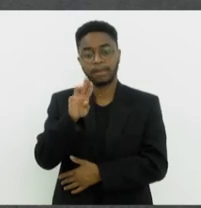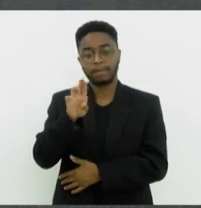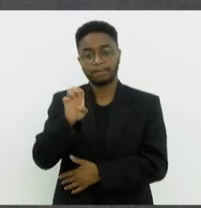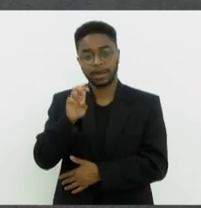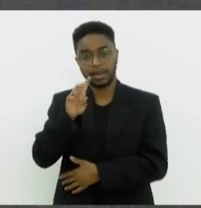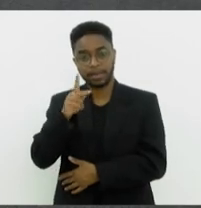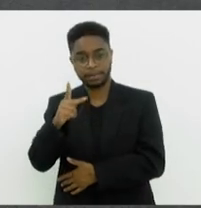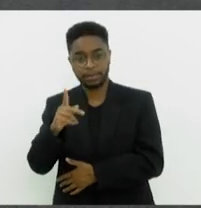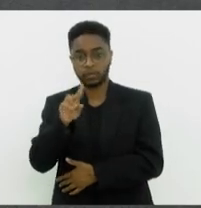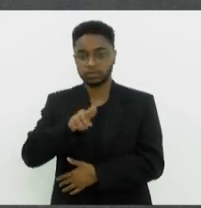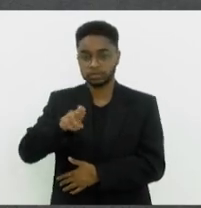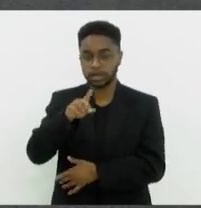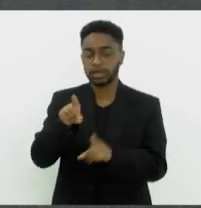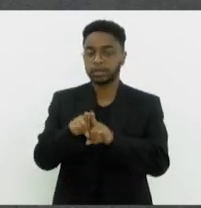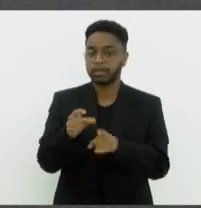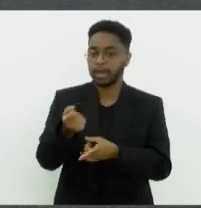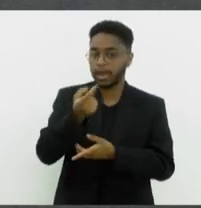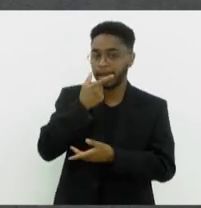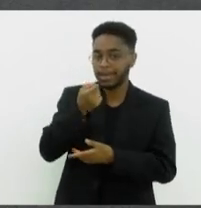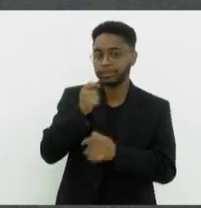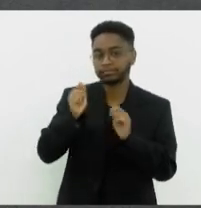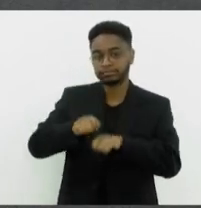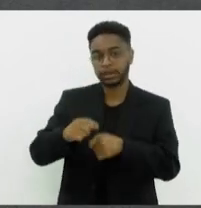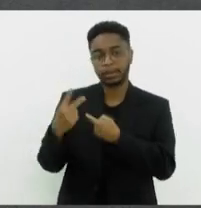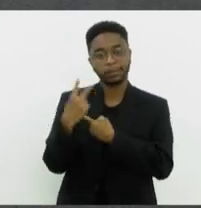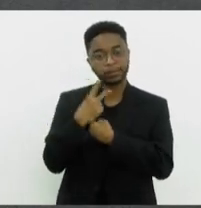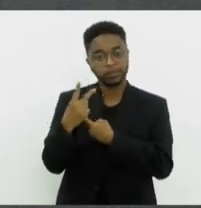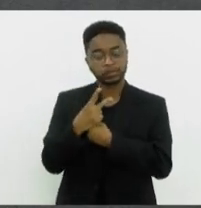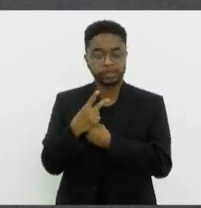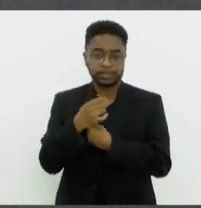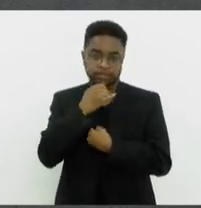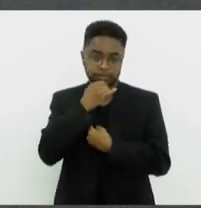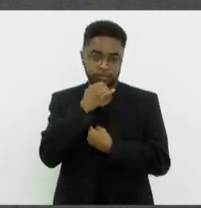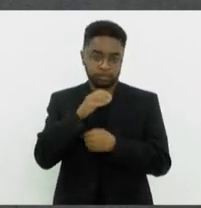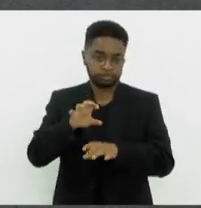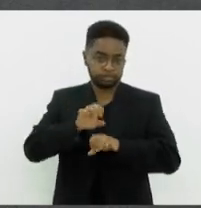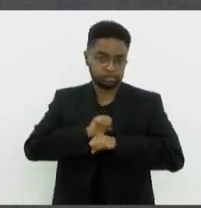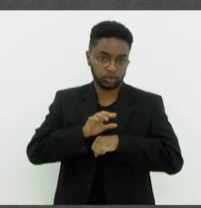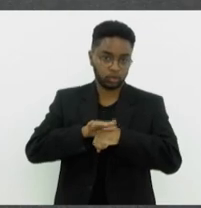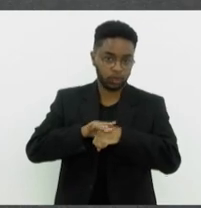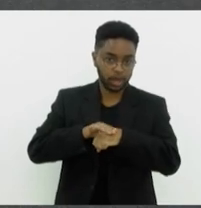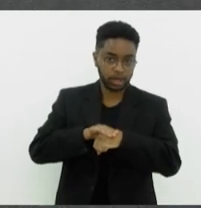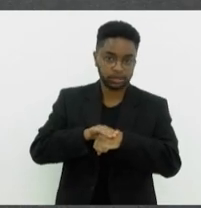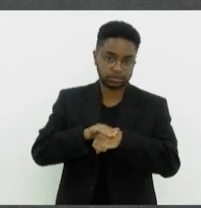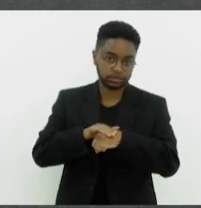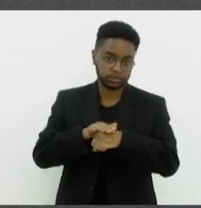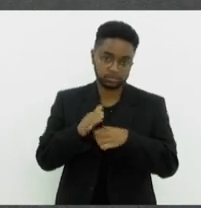as medicações que poderiam prevenir de uma doença,